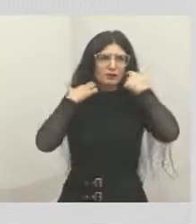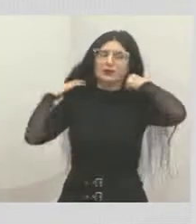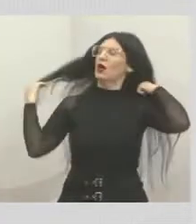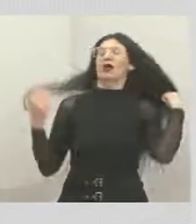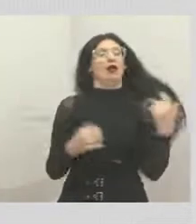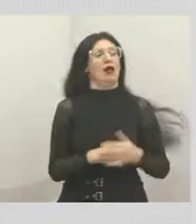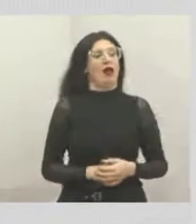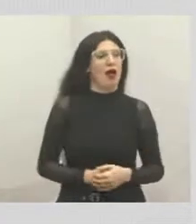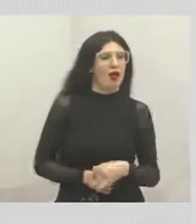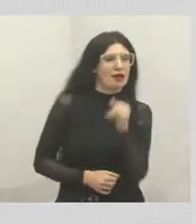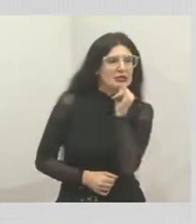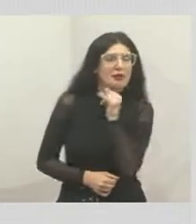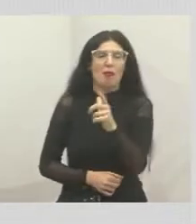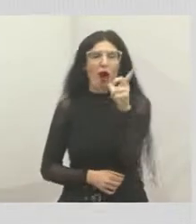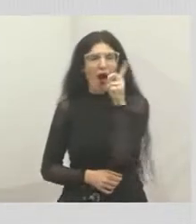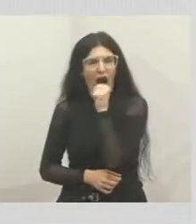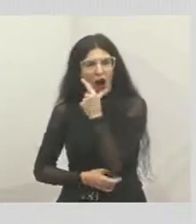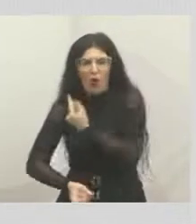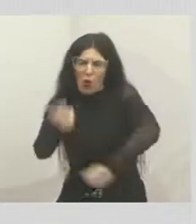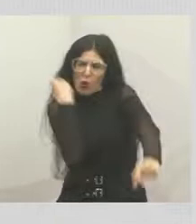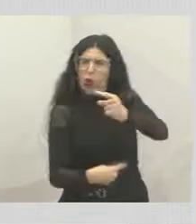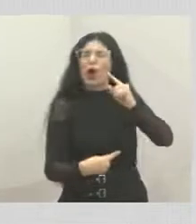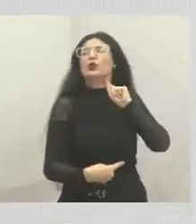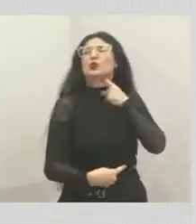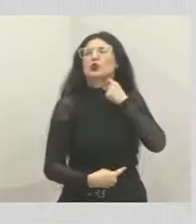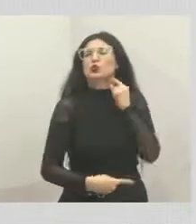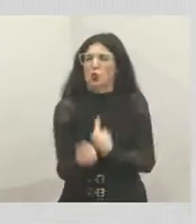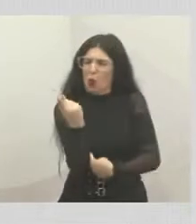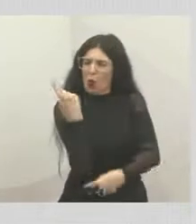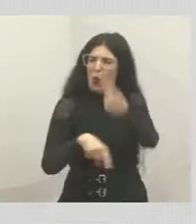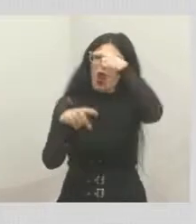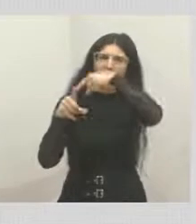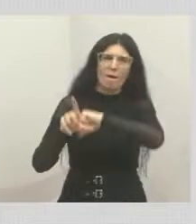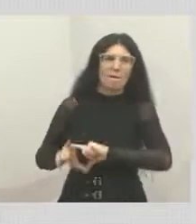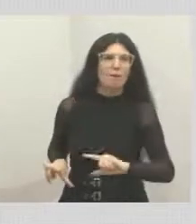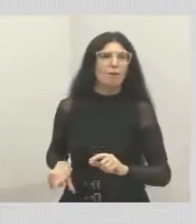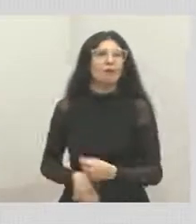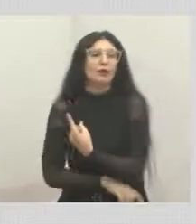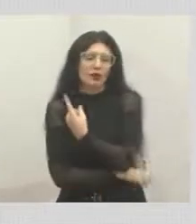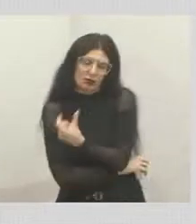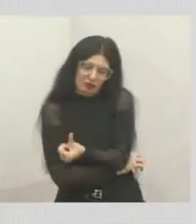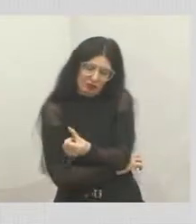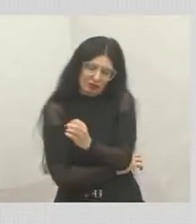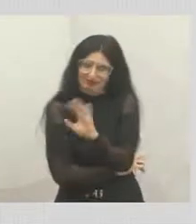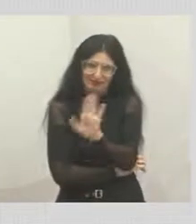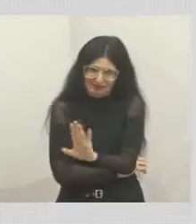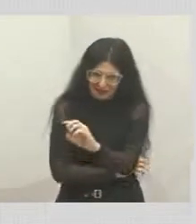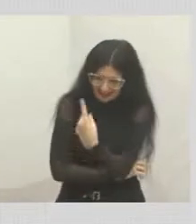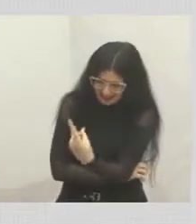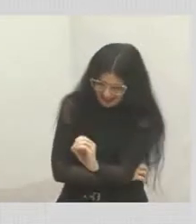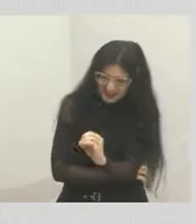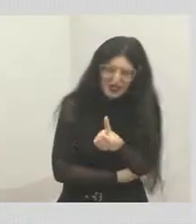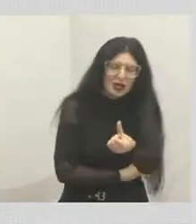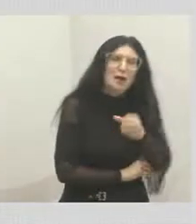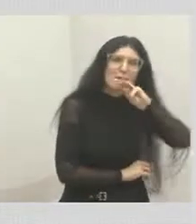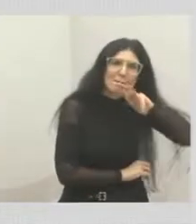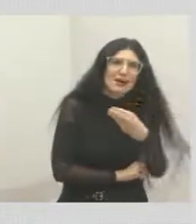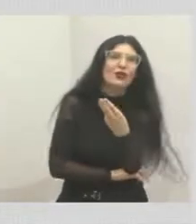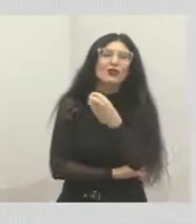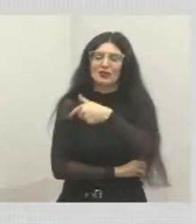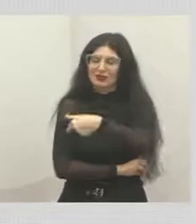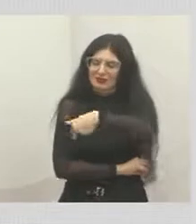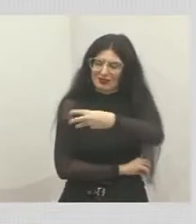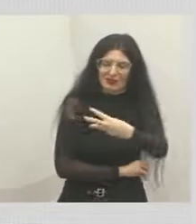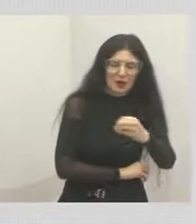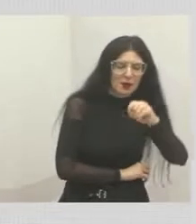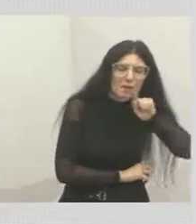Serviços, como água e esgoto, uma meta orçamentária de 106.730.000 e realizado